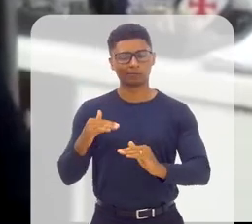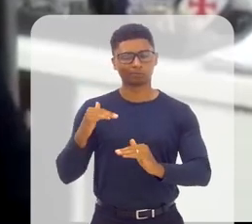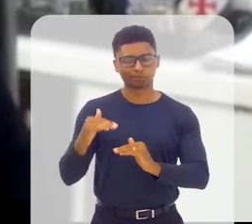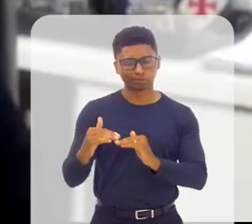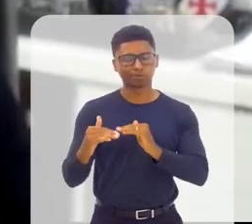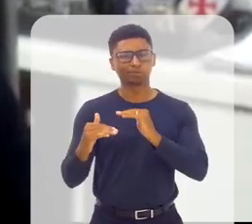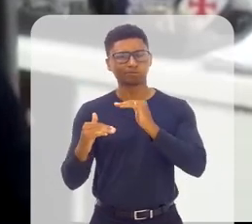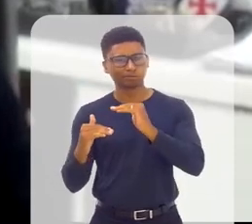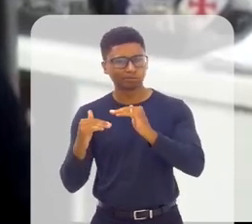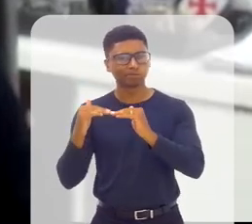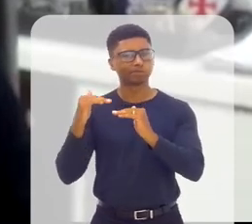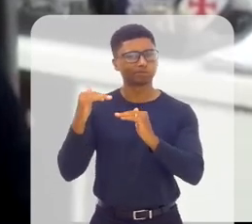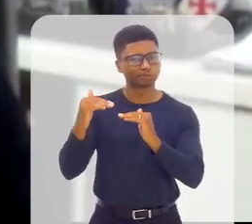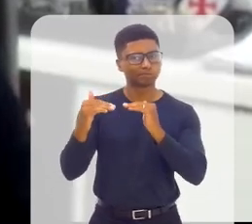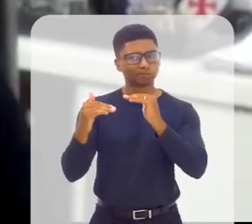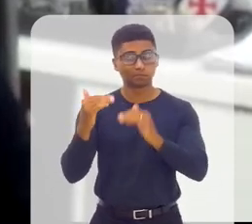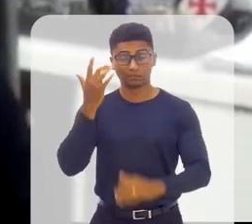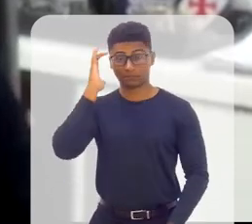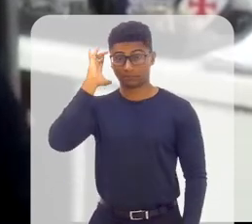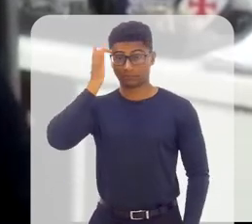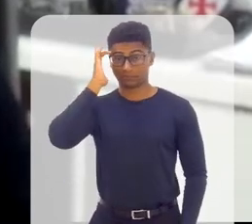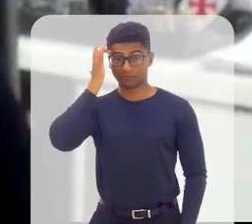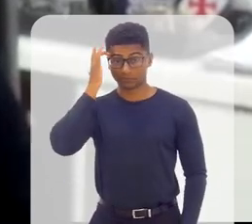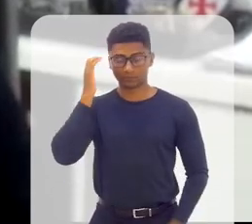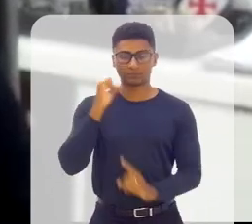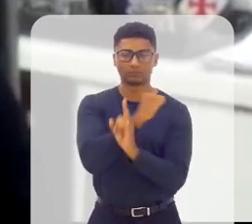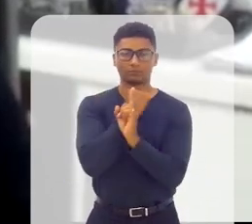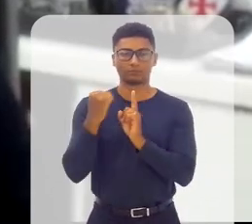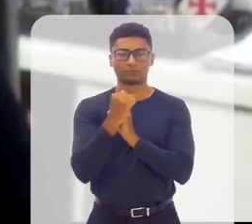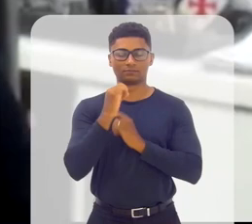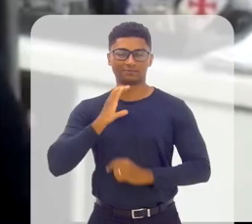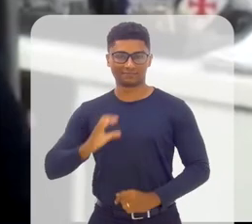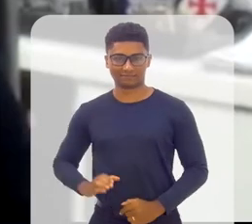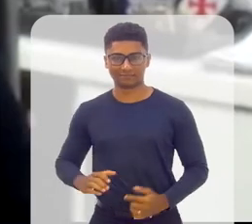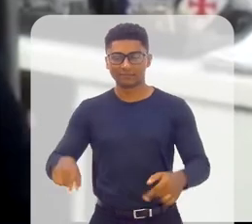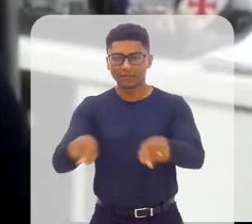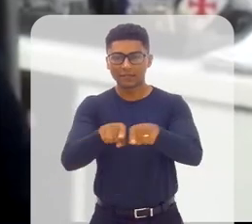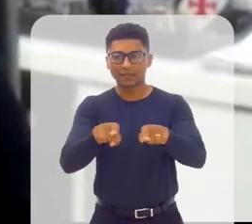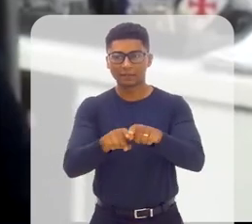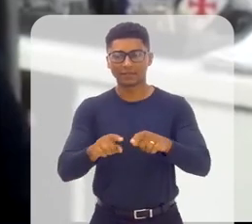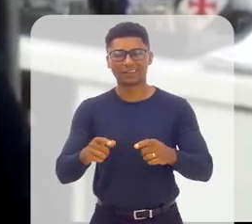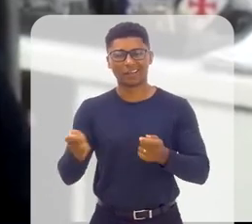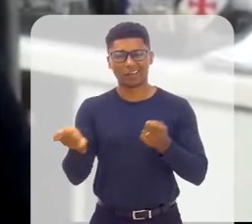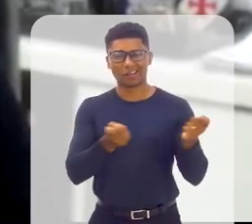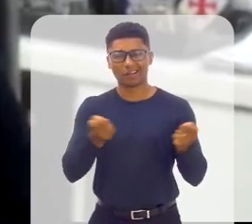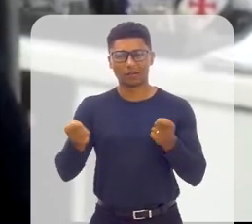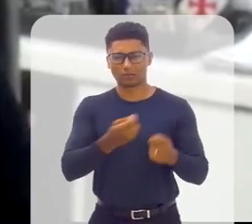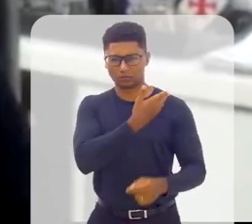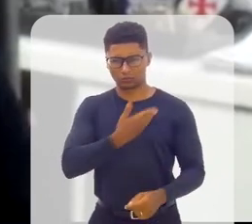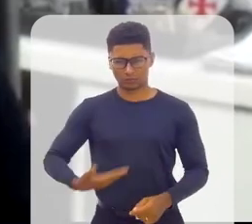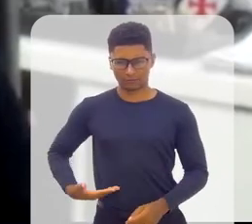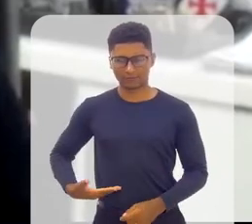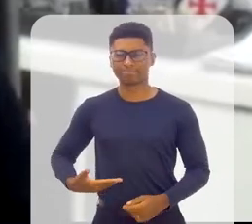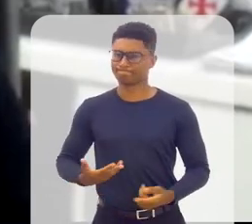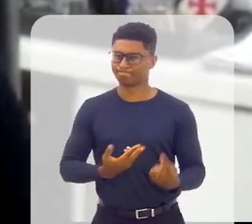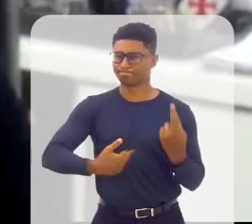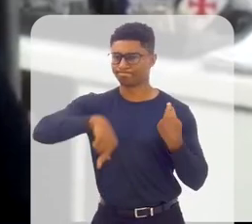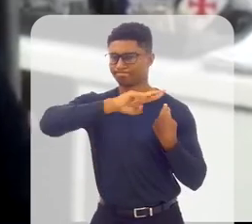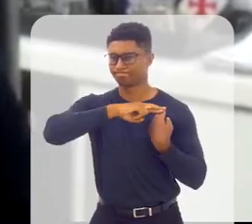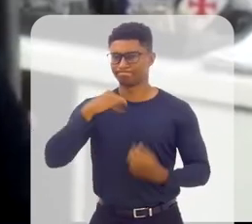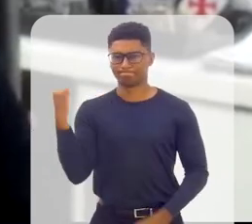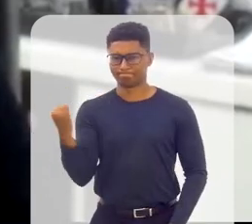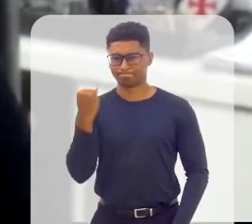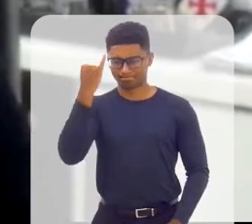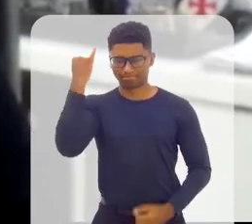reerguimento. Eu acho que a sociedade civil e a administração pública têm um papel importantíssimo para que